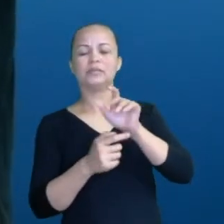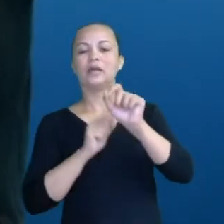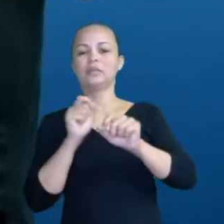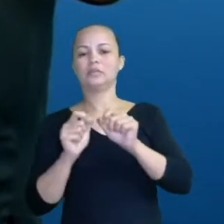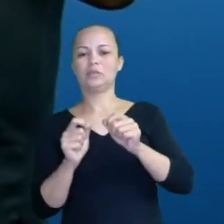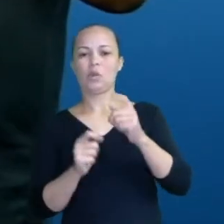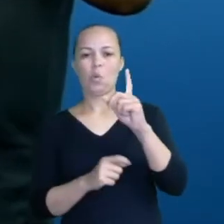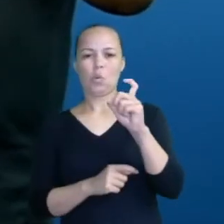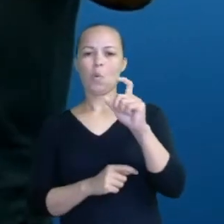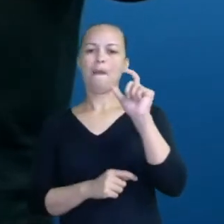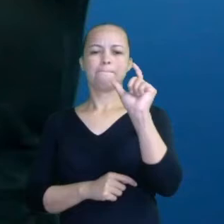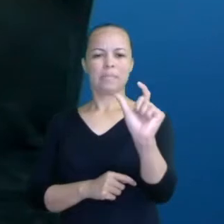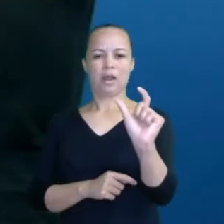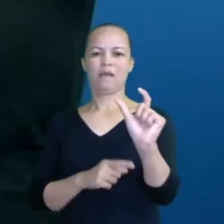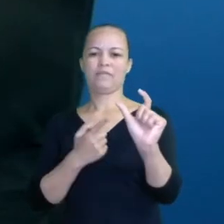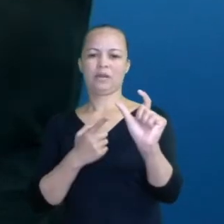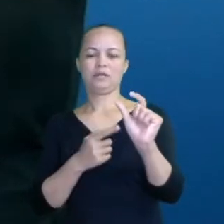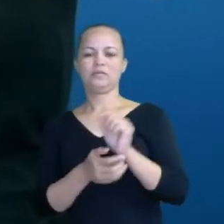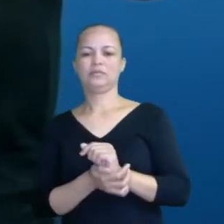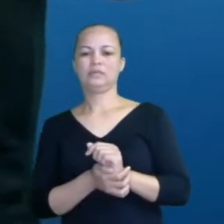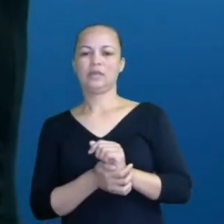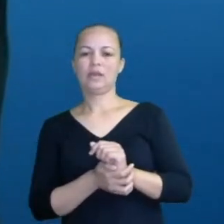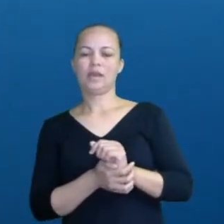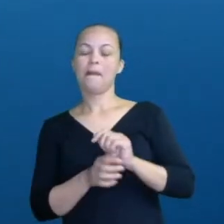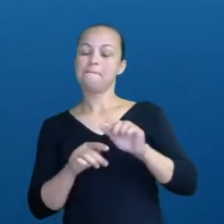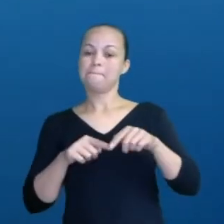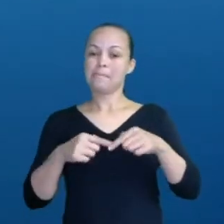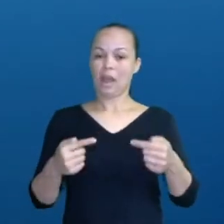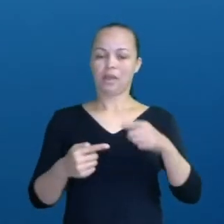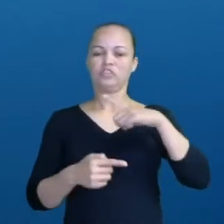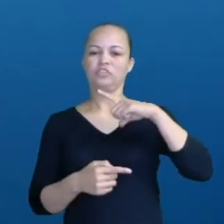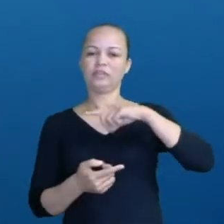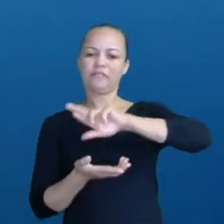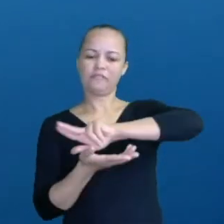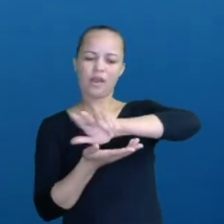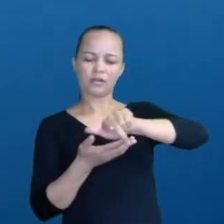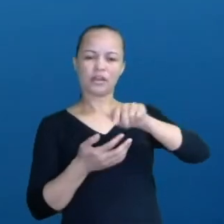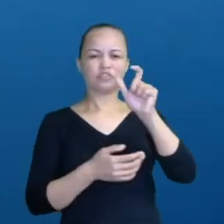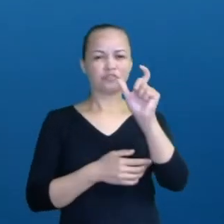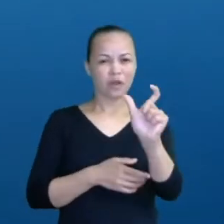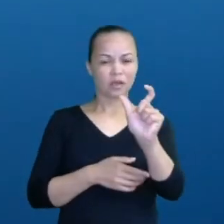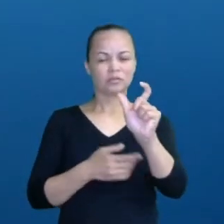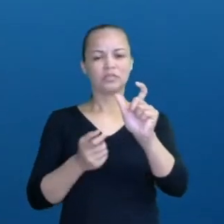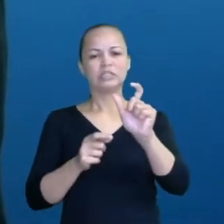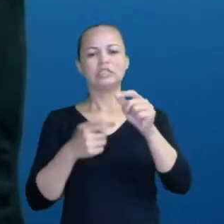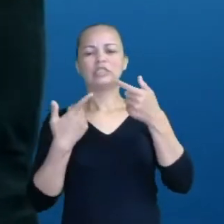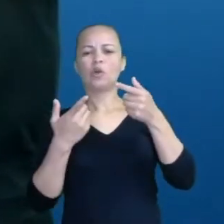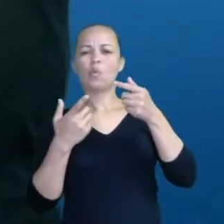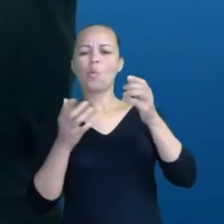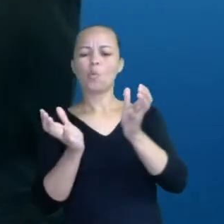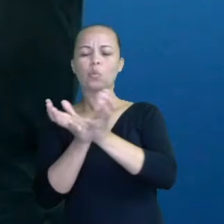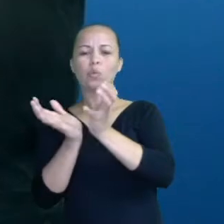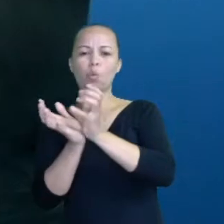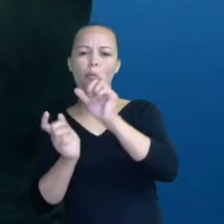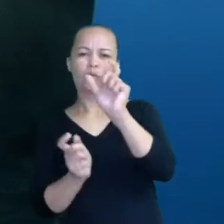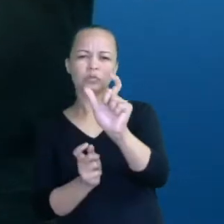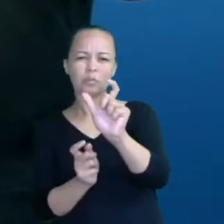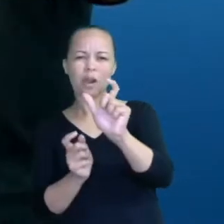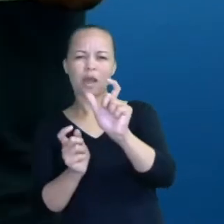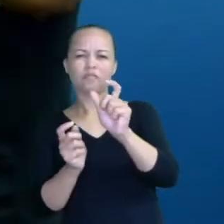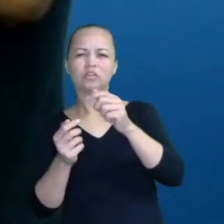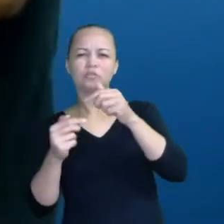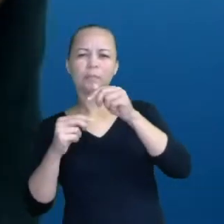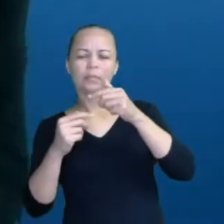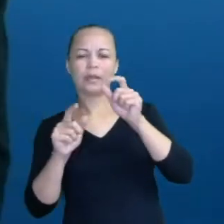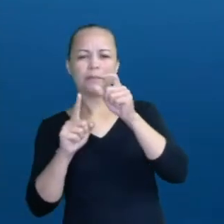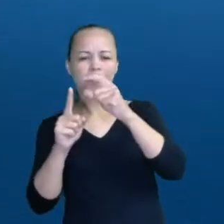uma única palavra. Porém, há outras frases em que mais de uma palavra ou um conjunto de palavras vão exercer a